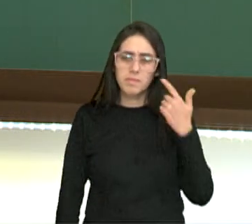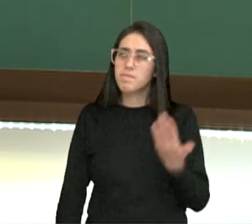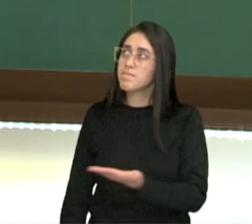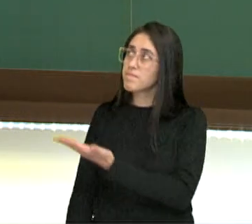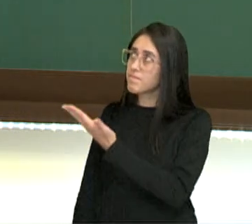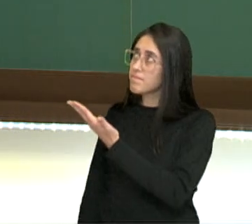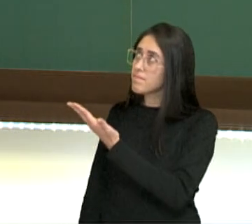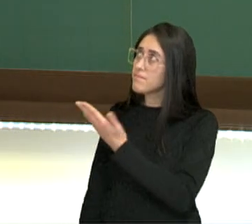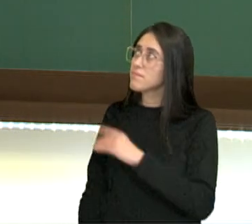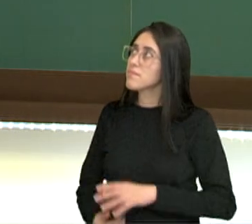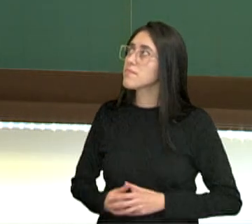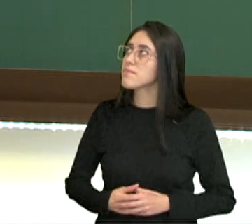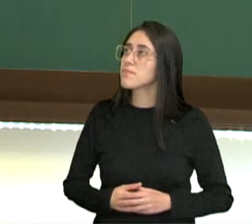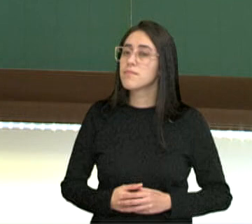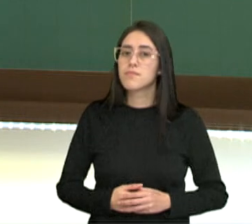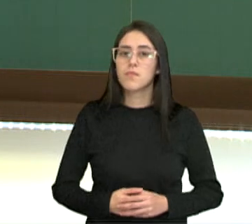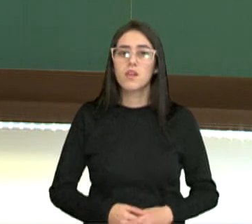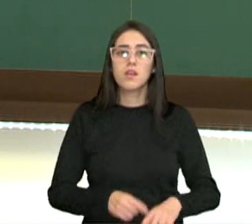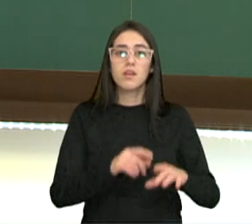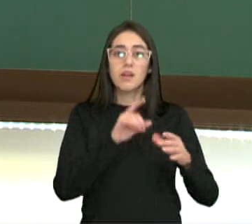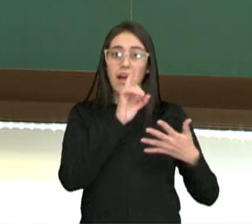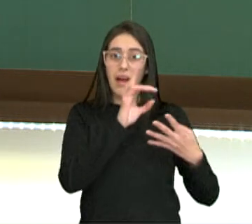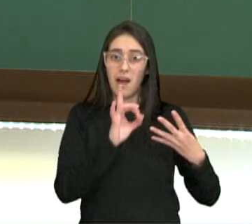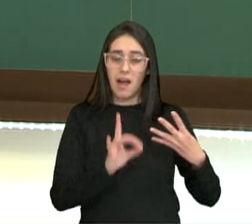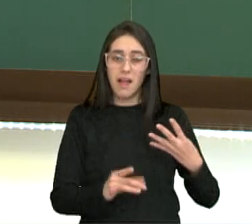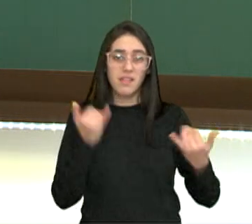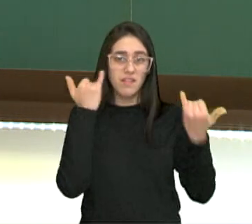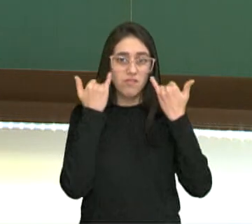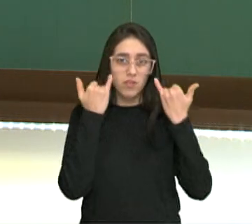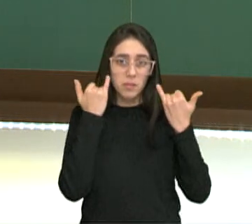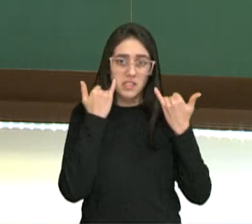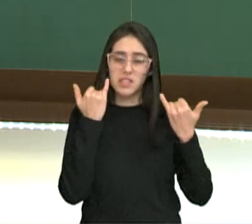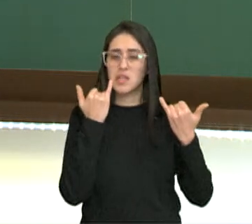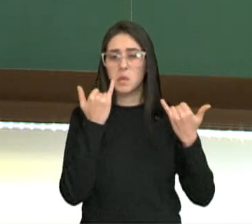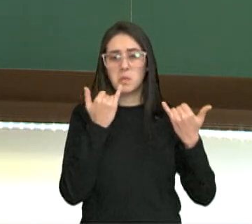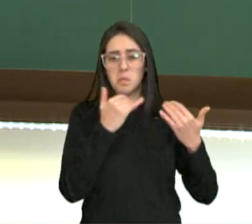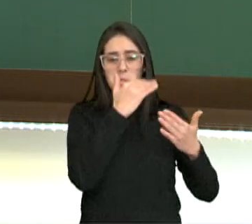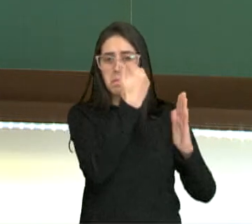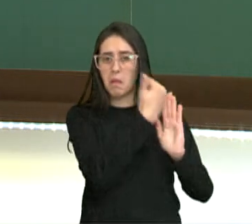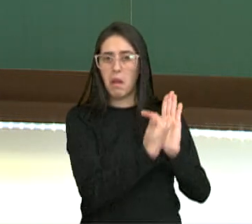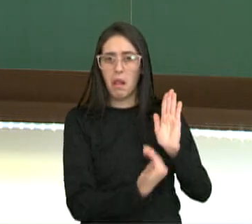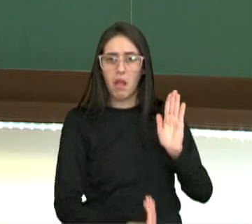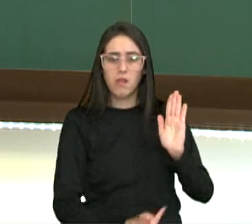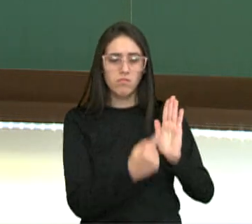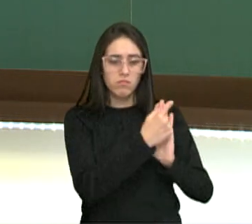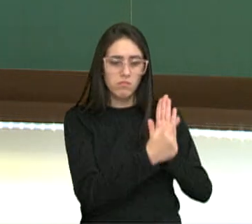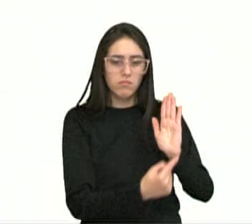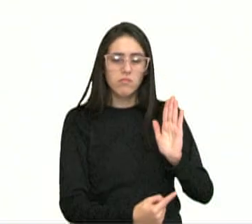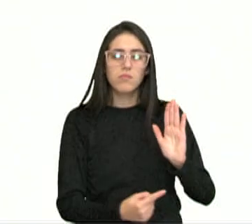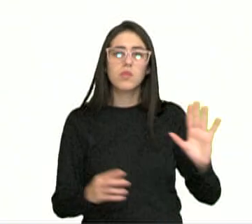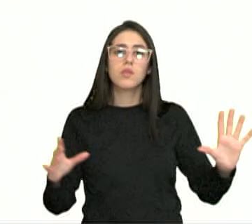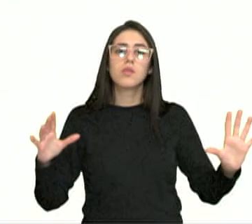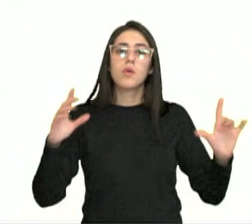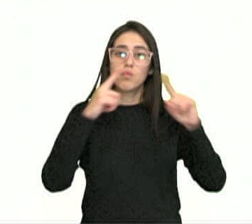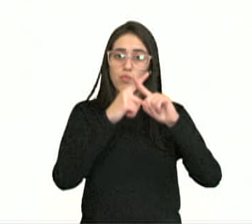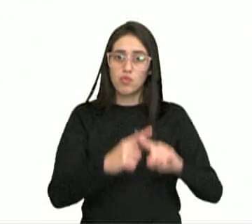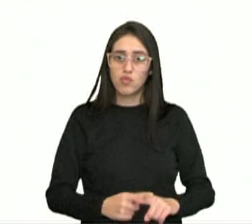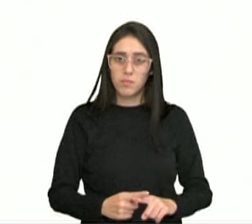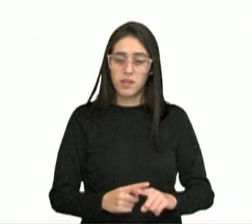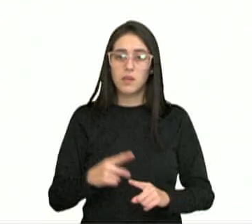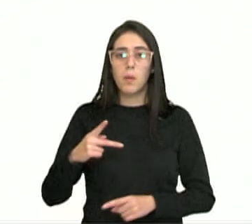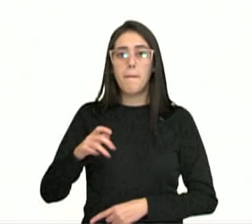aqui. Multiplicamos cada informação de uma lista por seu respectivo peso e em